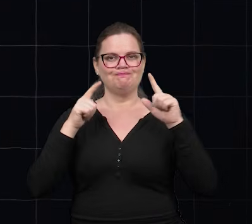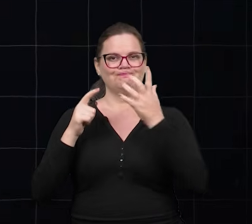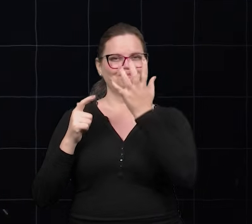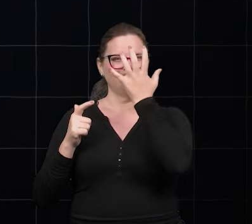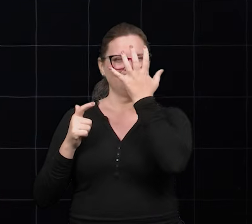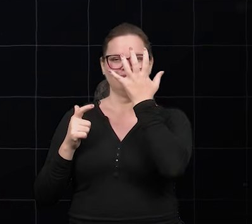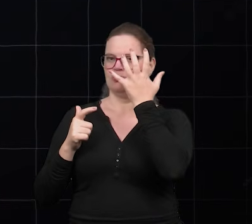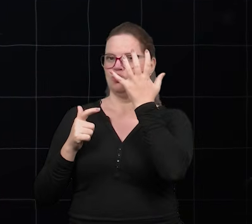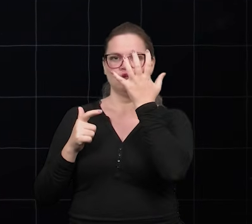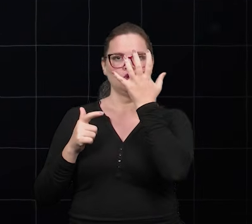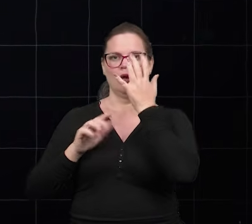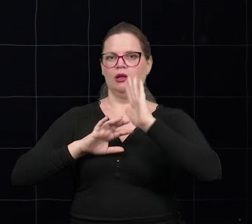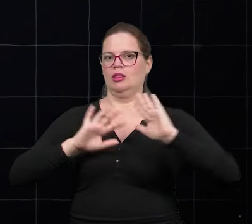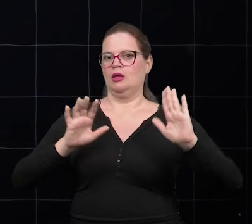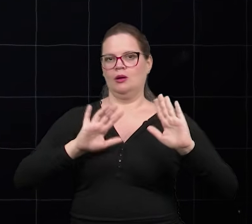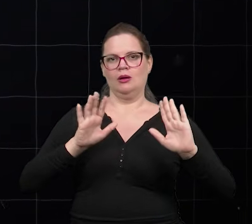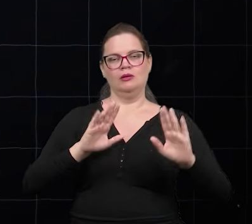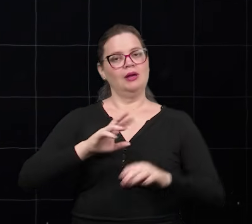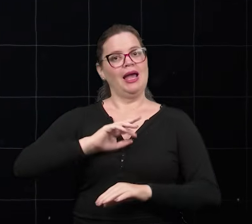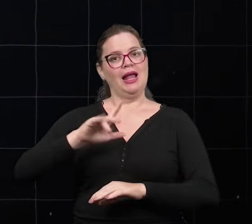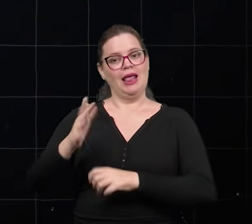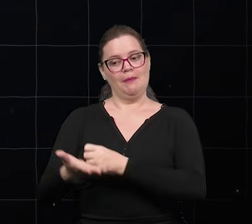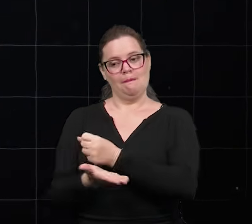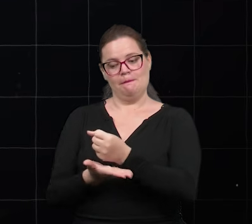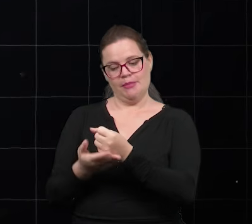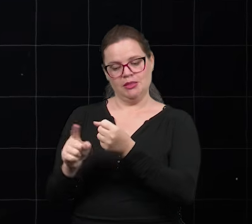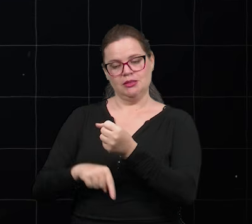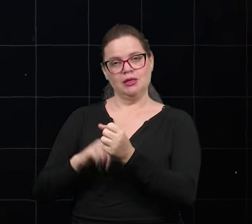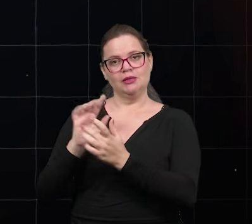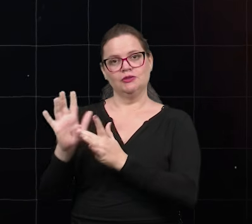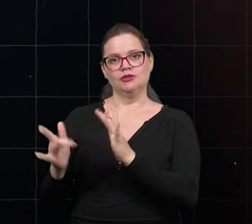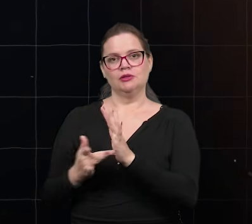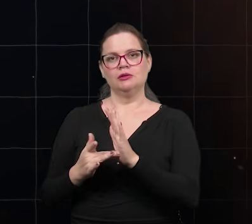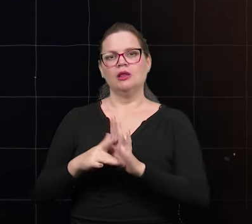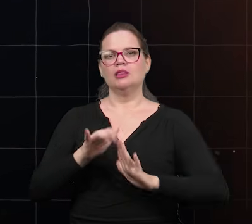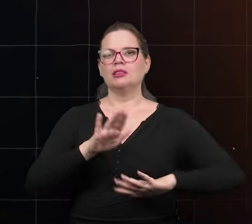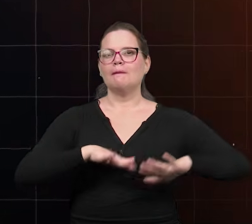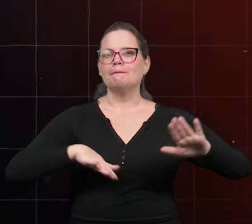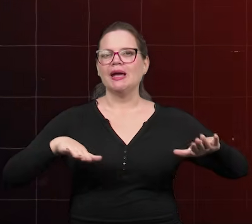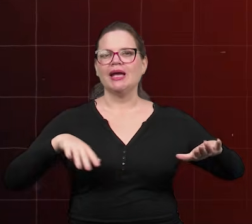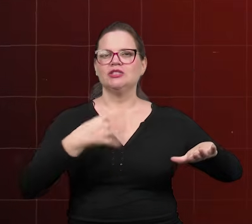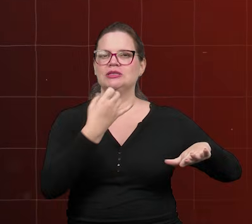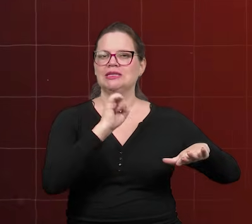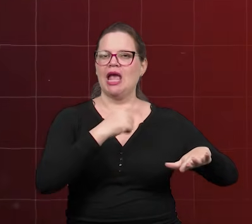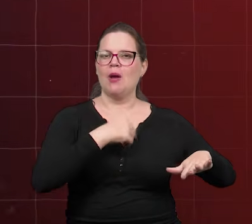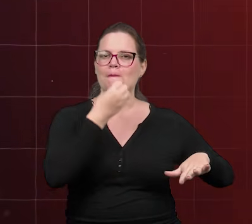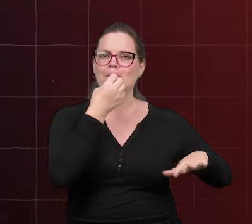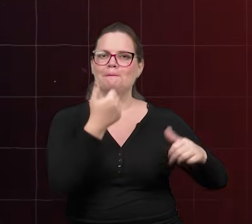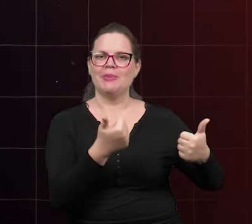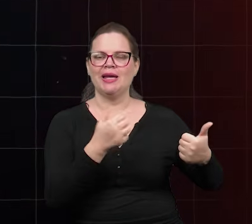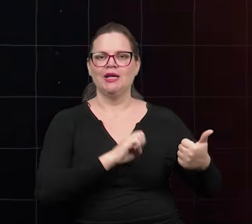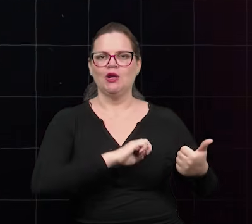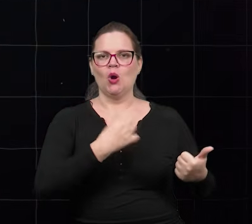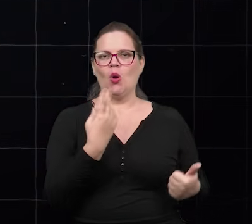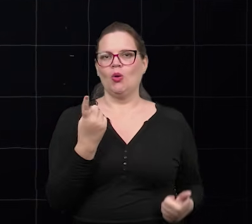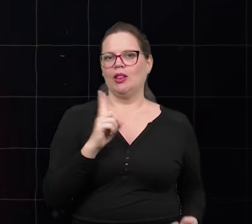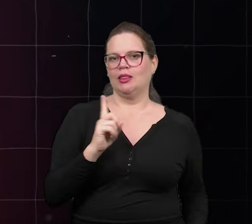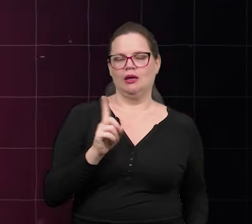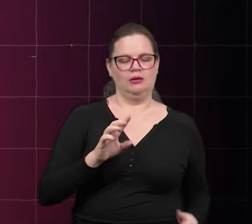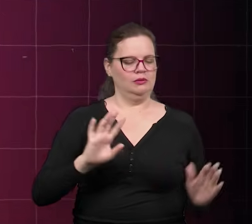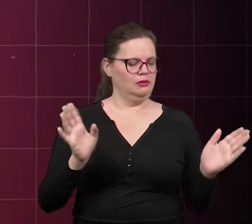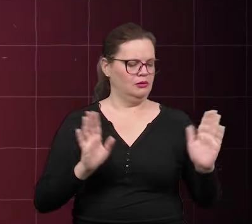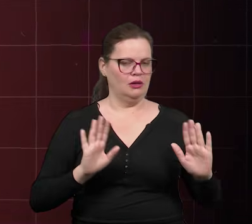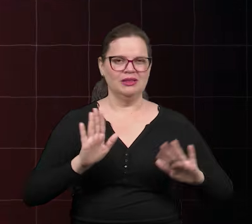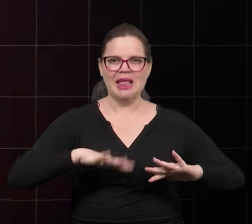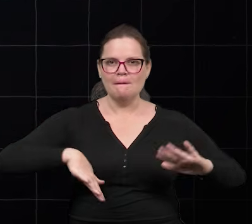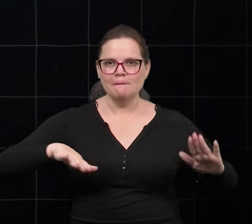está firmada em Jesus. Ela não depende das circunstâncias, ela não depende das coisas deste mundo, mas ela permanece